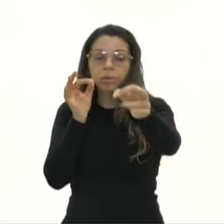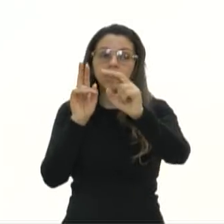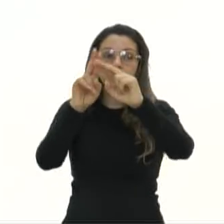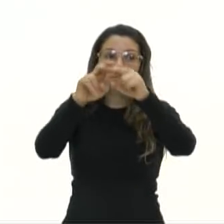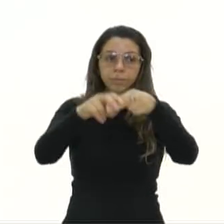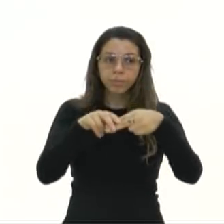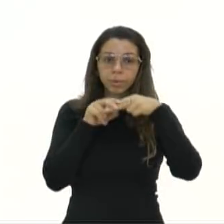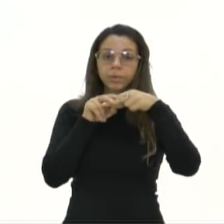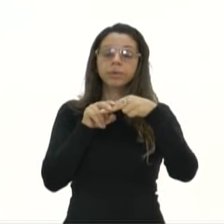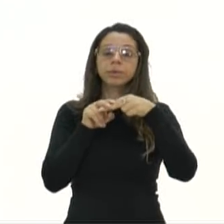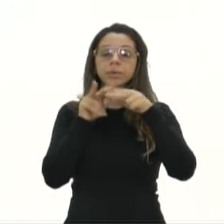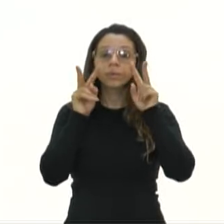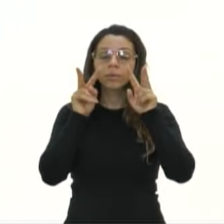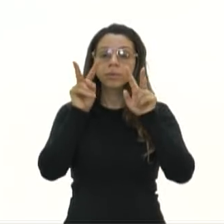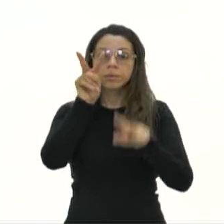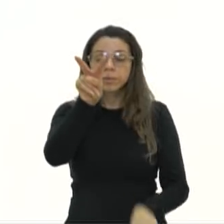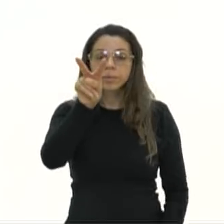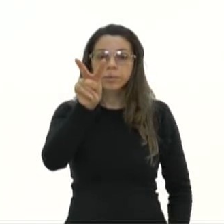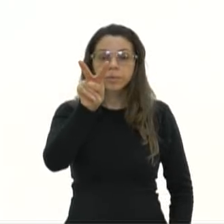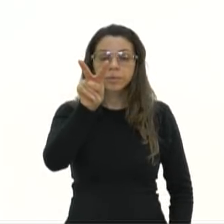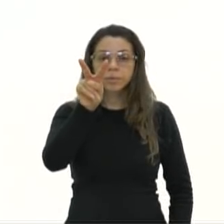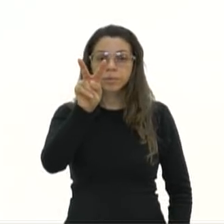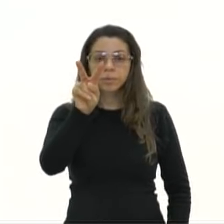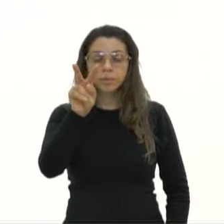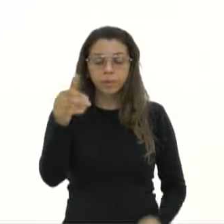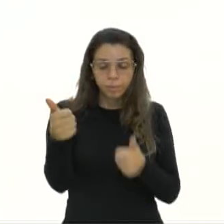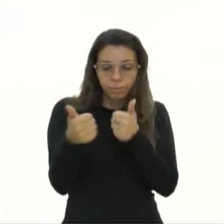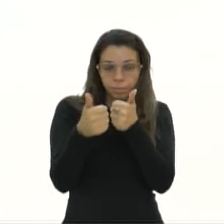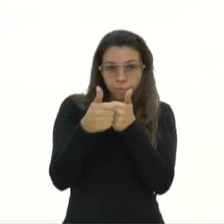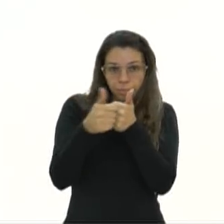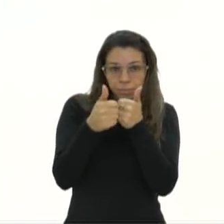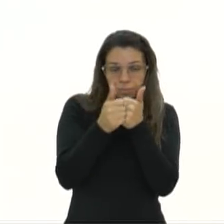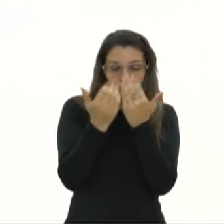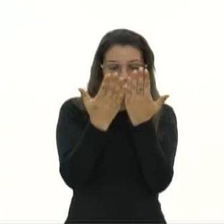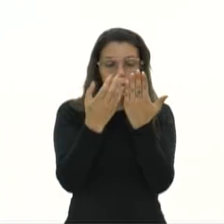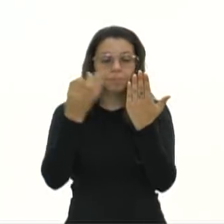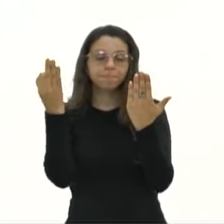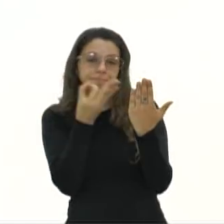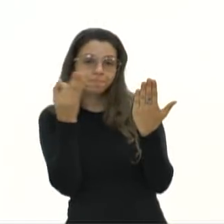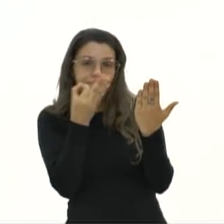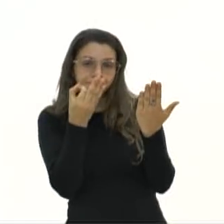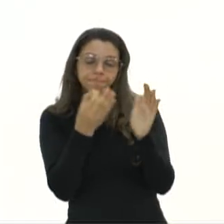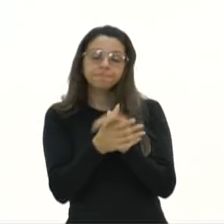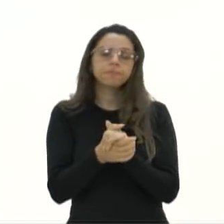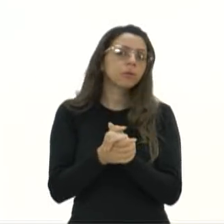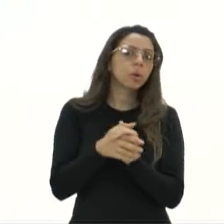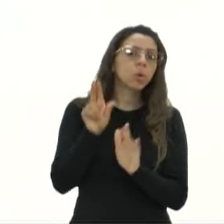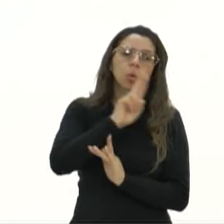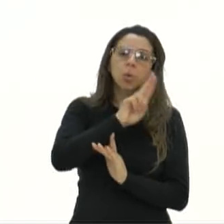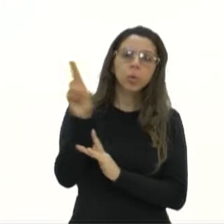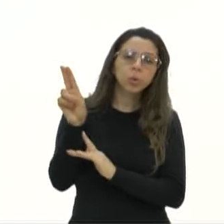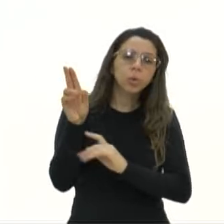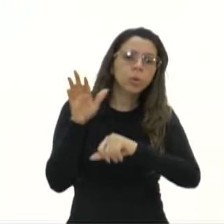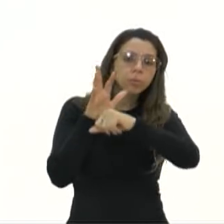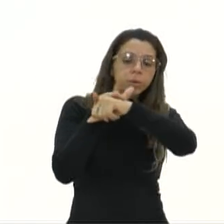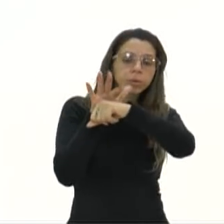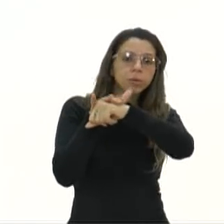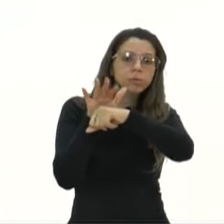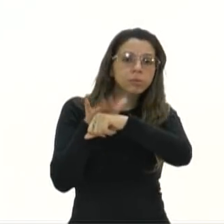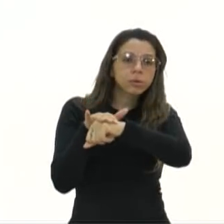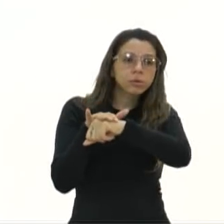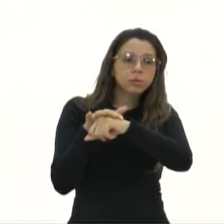isso ela só enxerga bem os objetos próximos. Estamos falando do quê? De qual